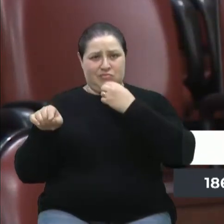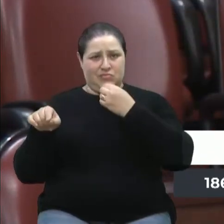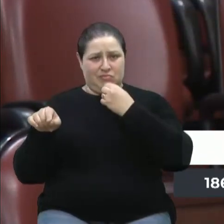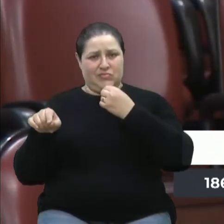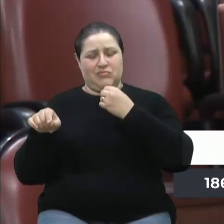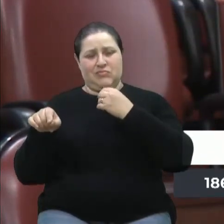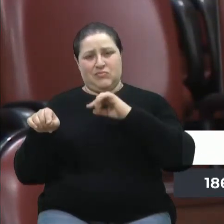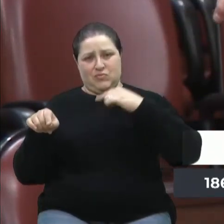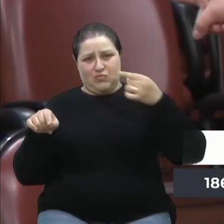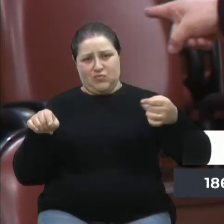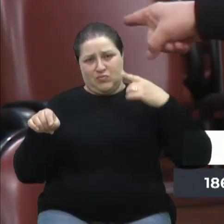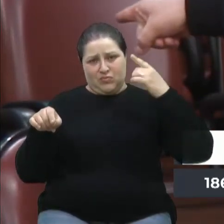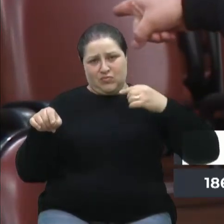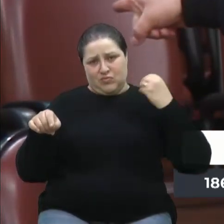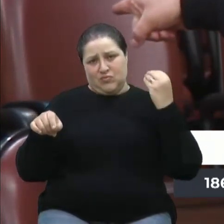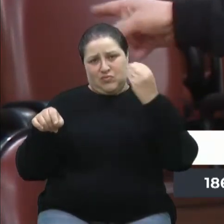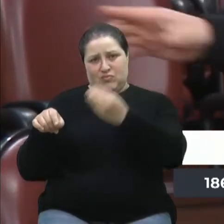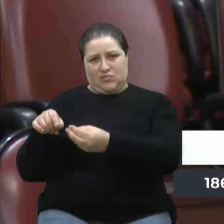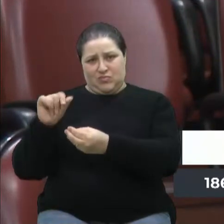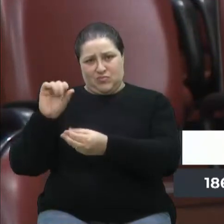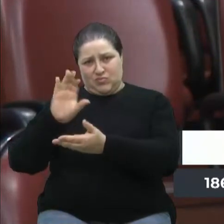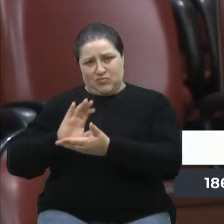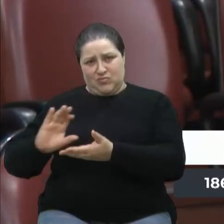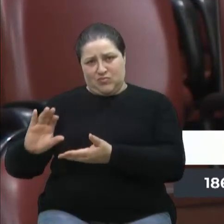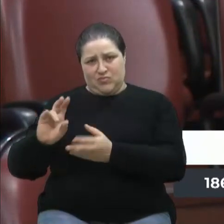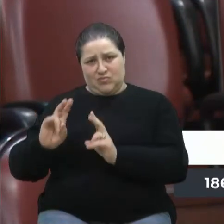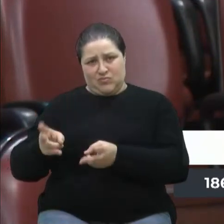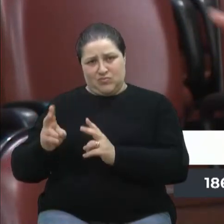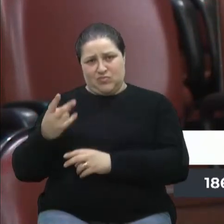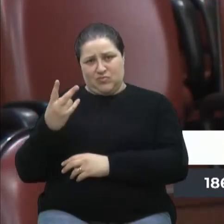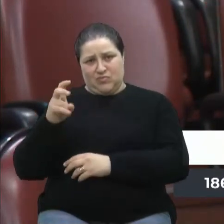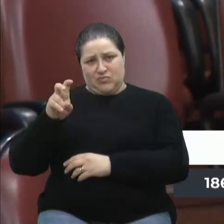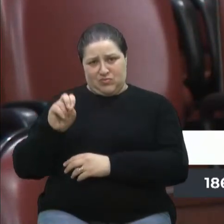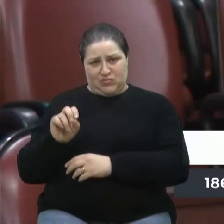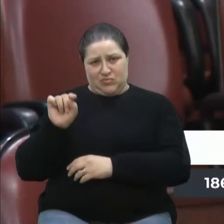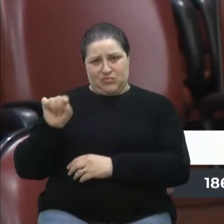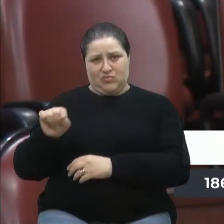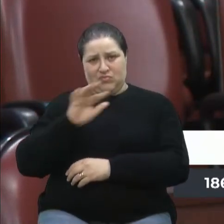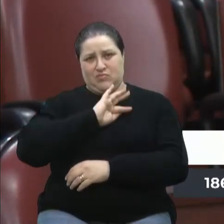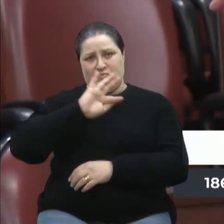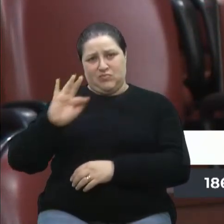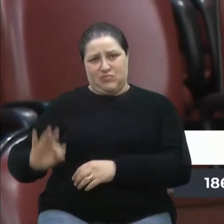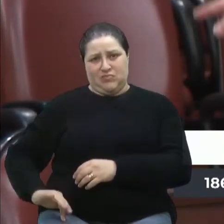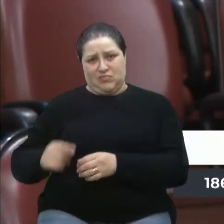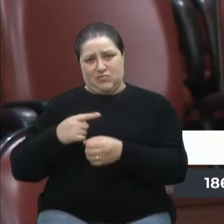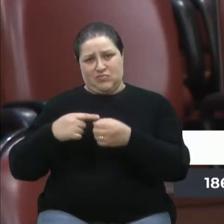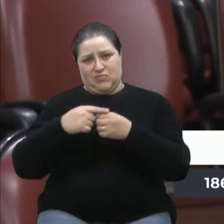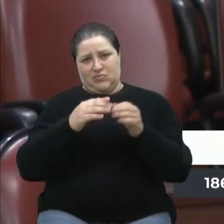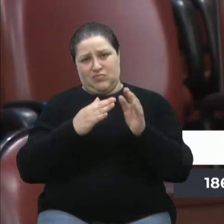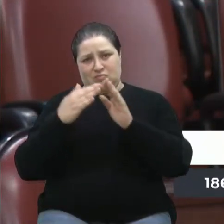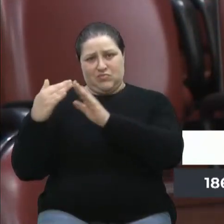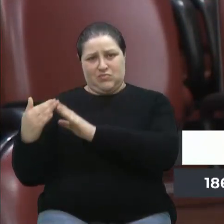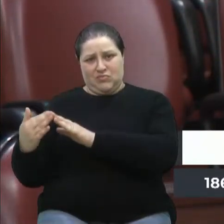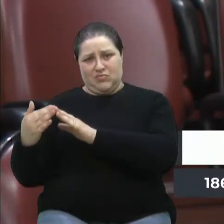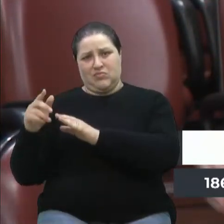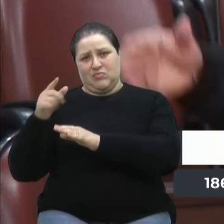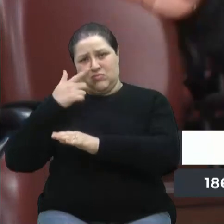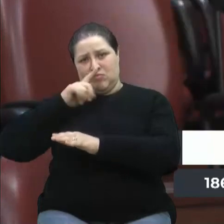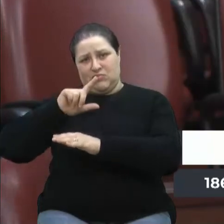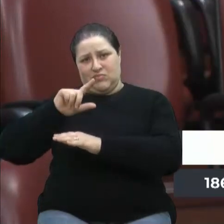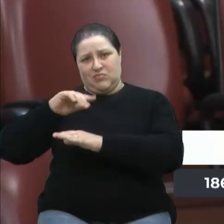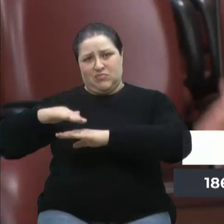200 mil né 250.000 a mesma emenda similar e a pizzaria na cidade vizinha vai ser pavimentada a rua com